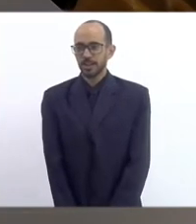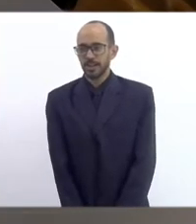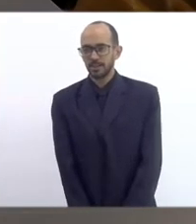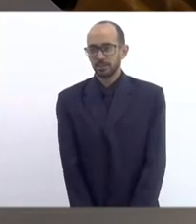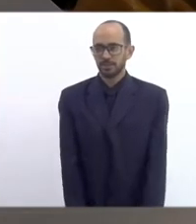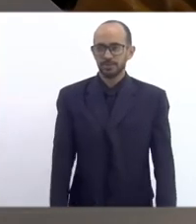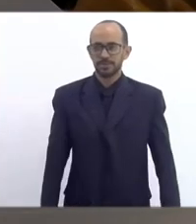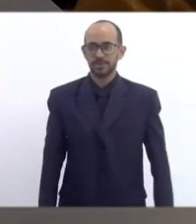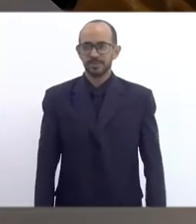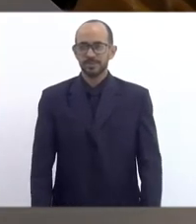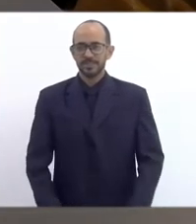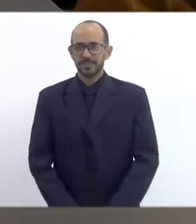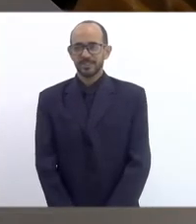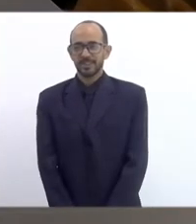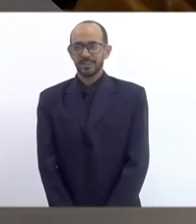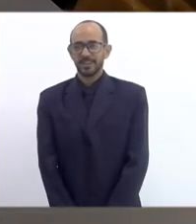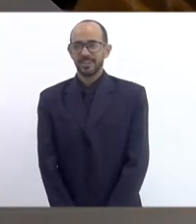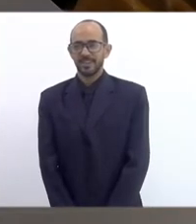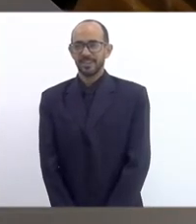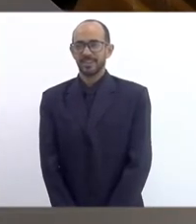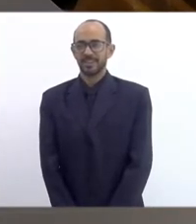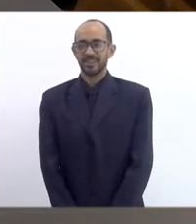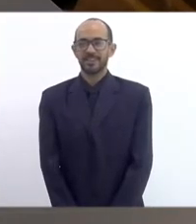e brilhante deputado dessa casa.